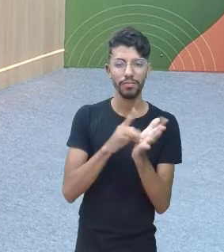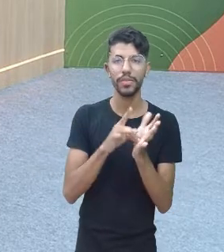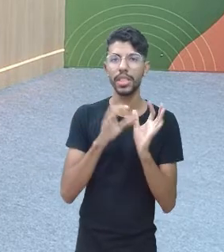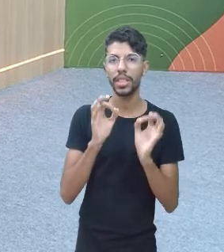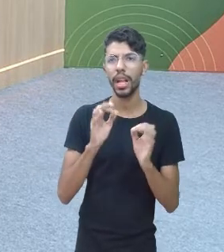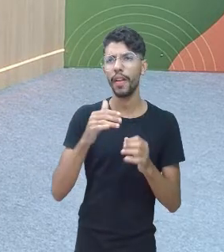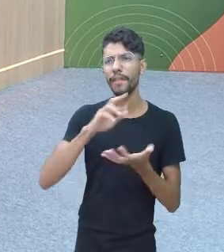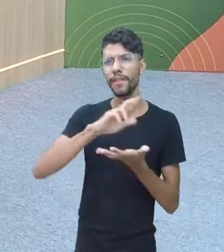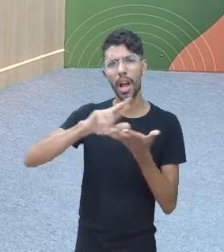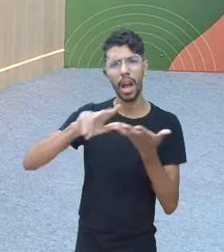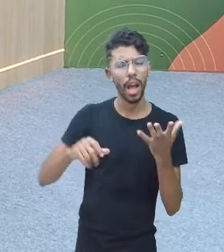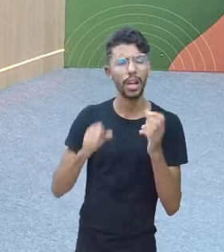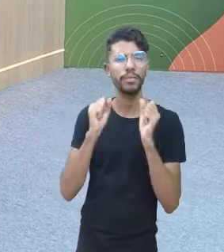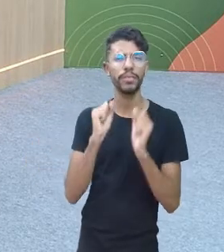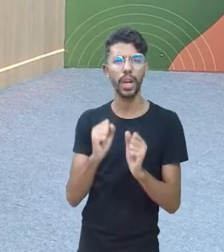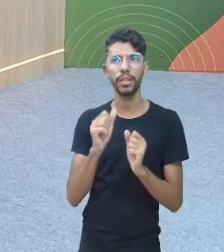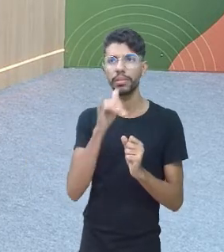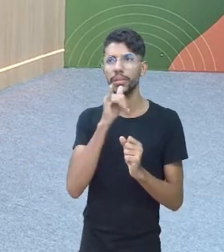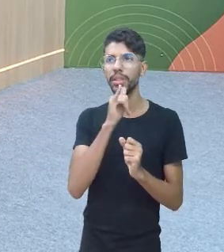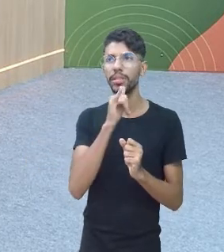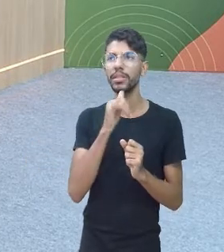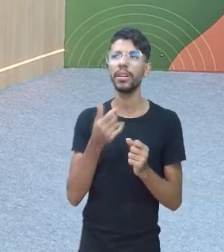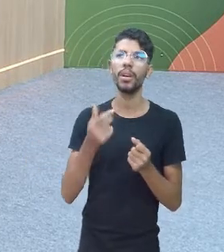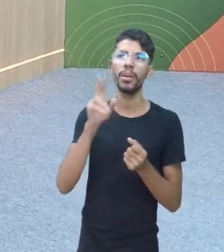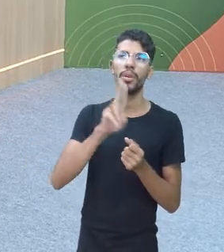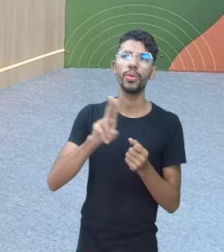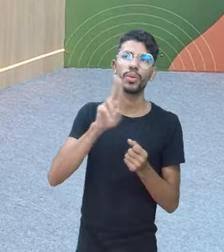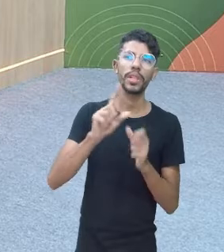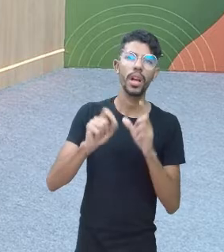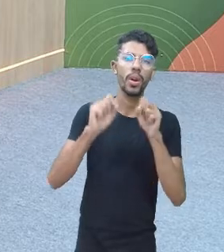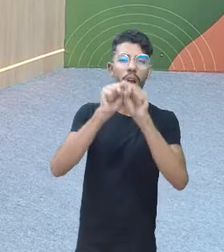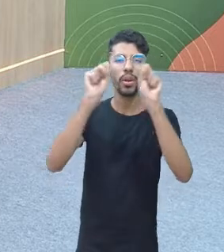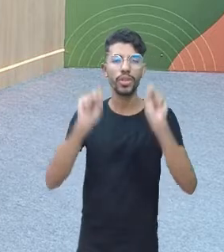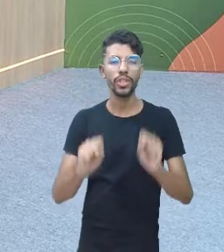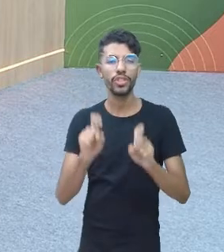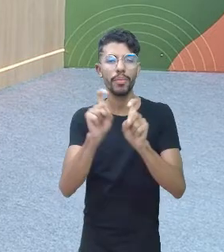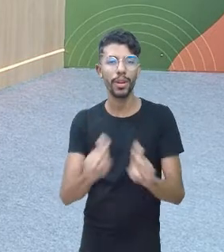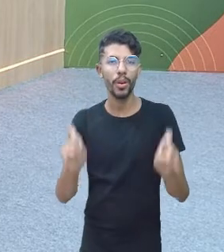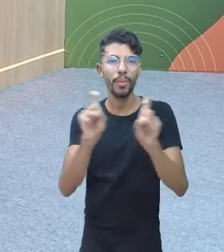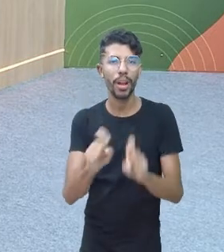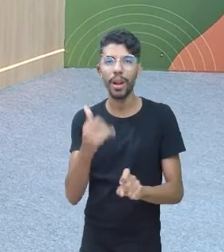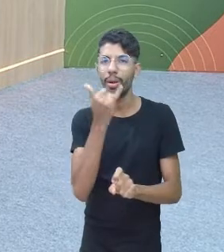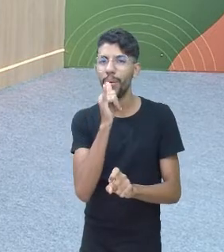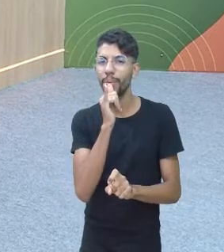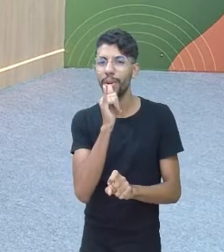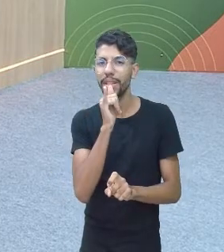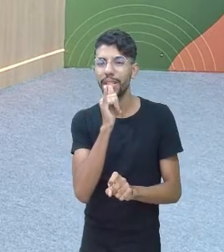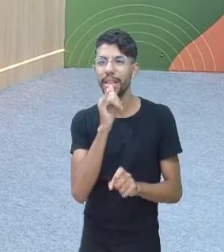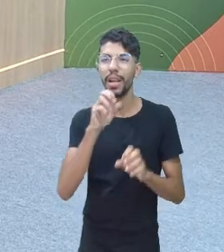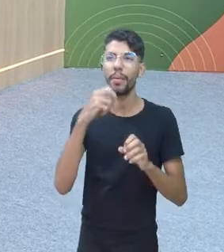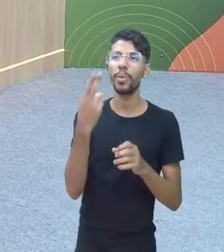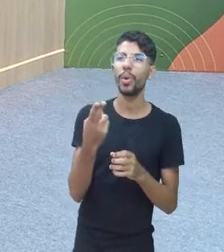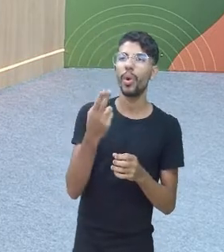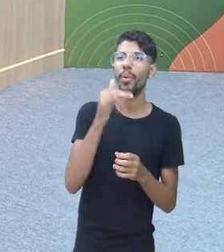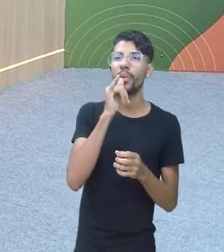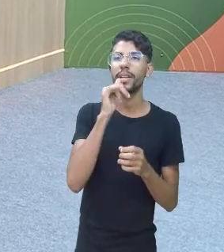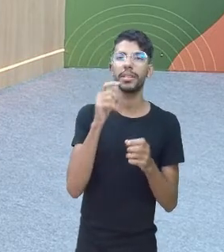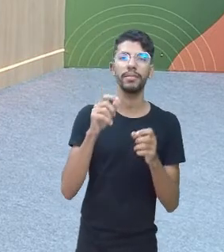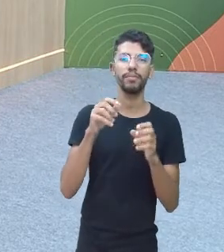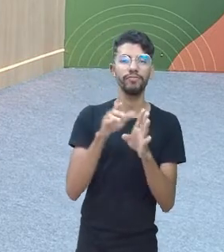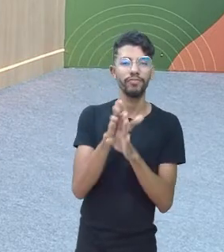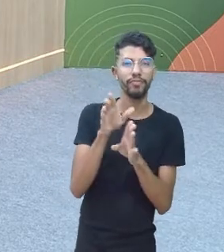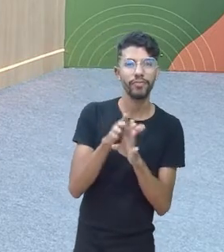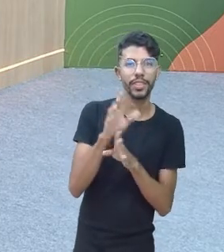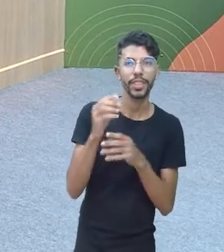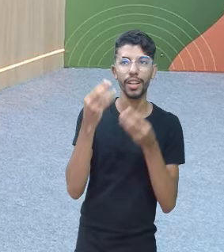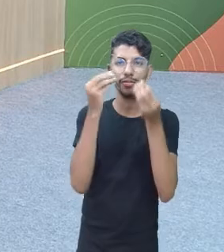um móvel, pode ser a utilização de um software de computador, por exemplo, ou um tutorial de maquiagem online. A